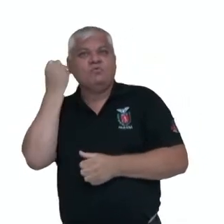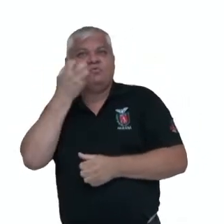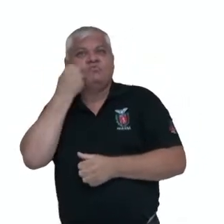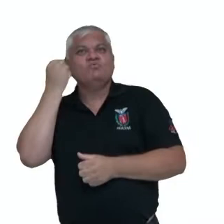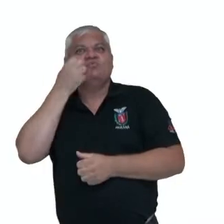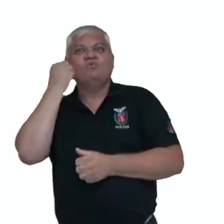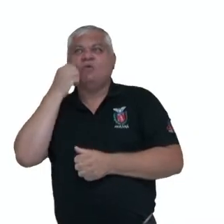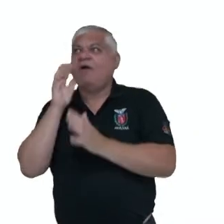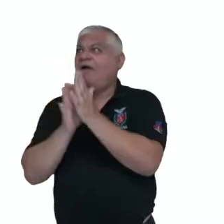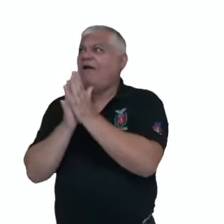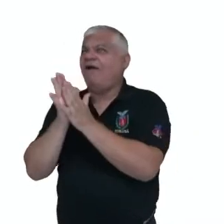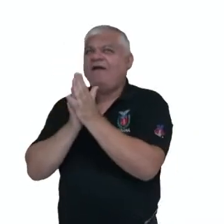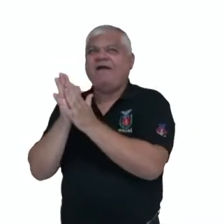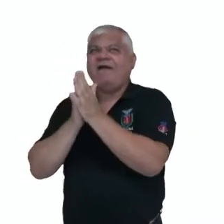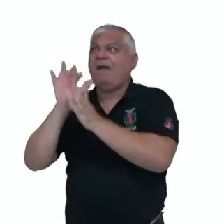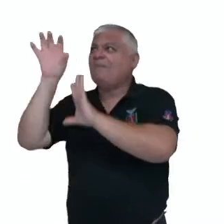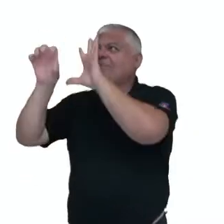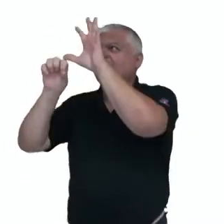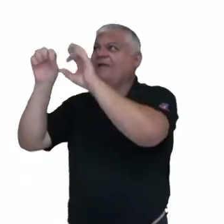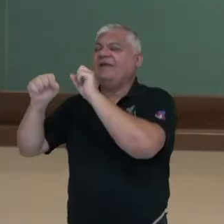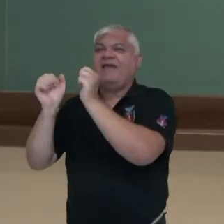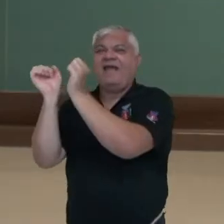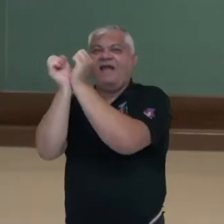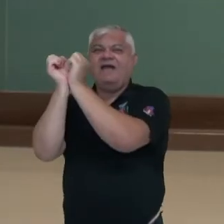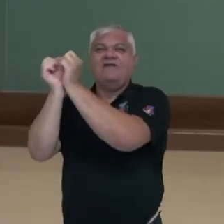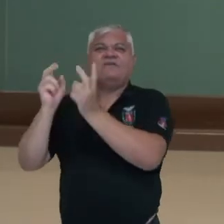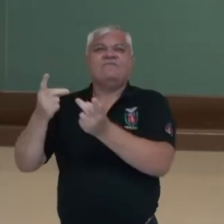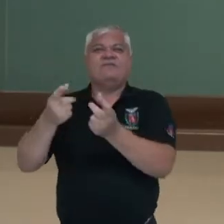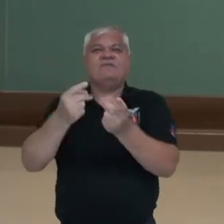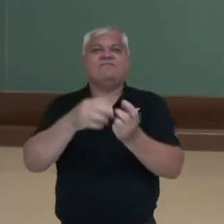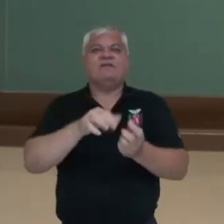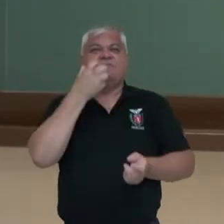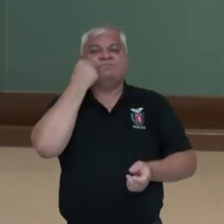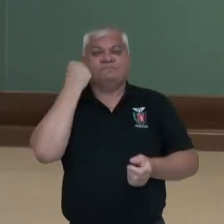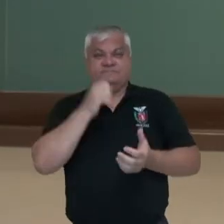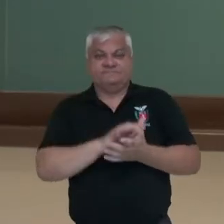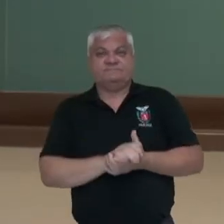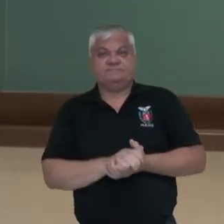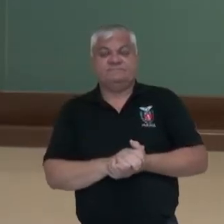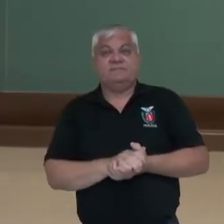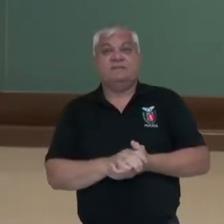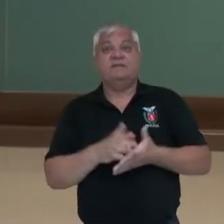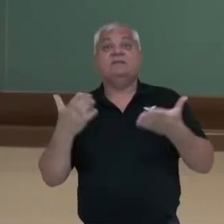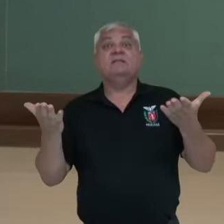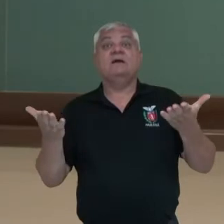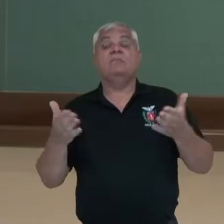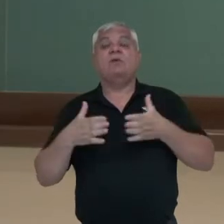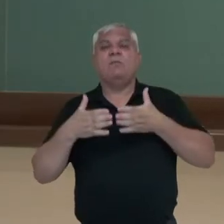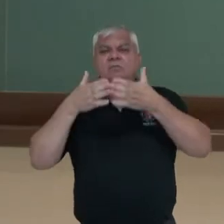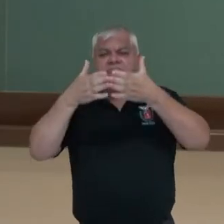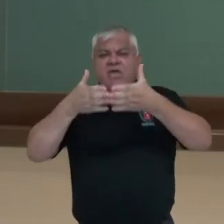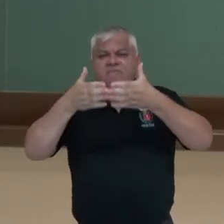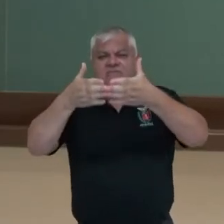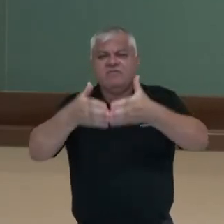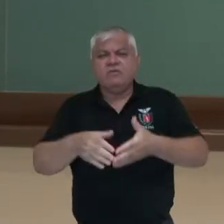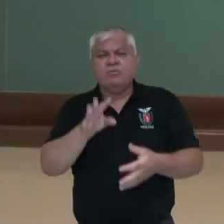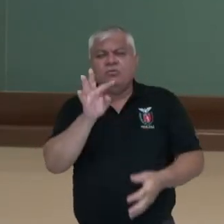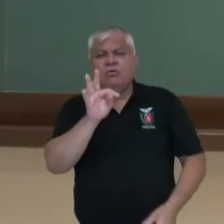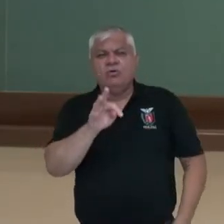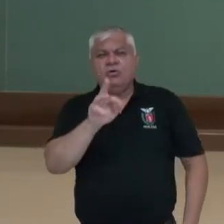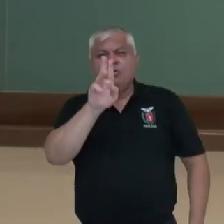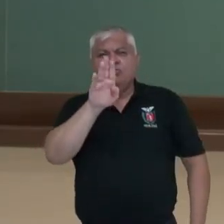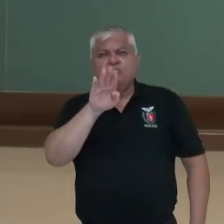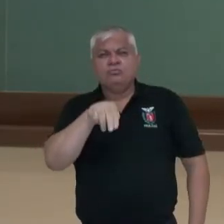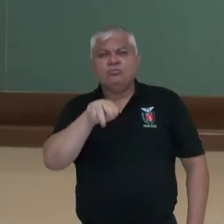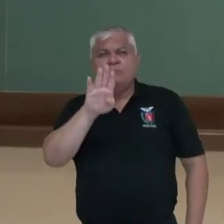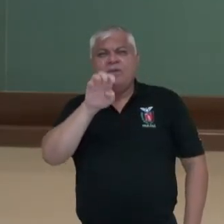com a obtenção do transporte e comércio de africanos. E agora, o último tema, navios tumbeiros. Como que vinham